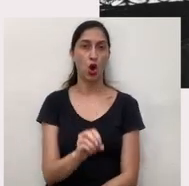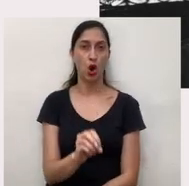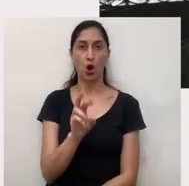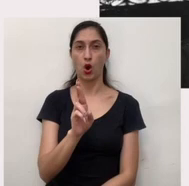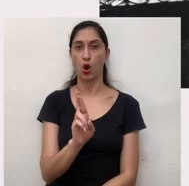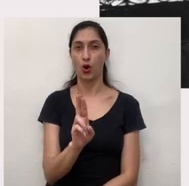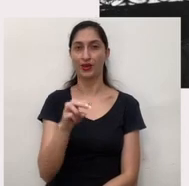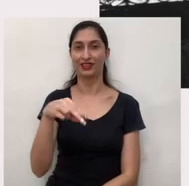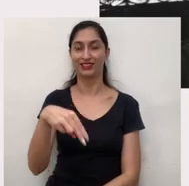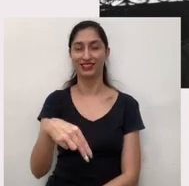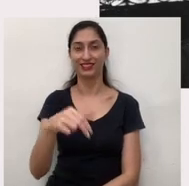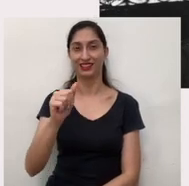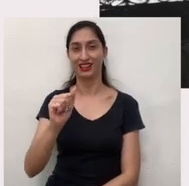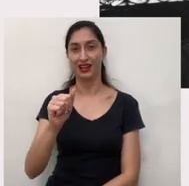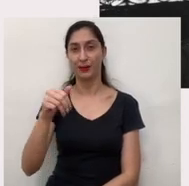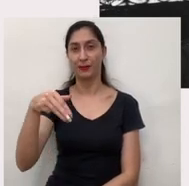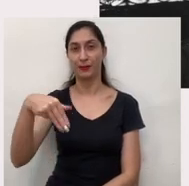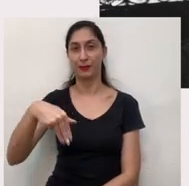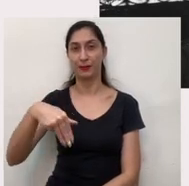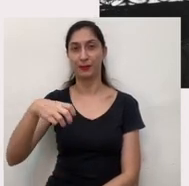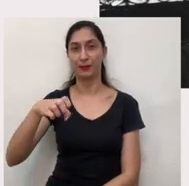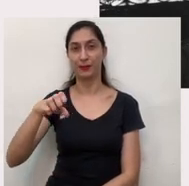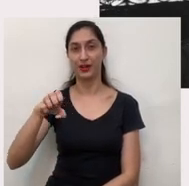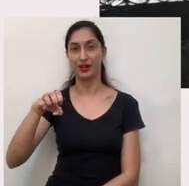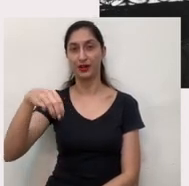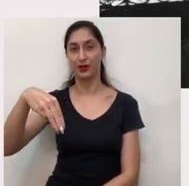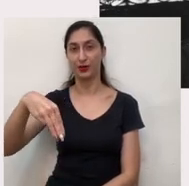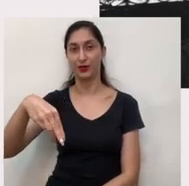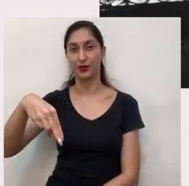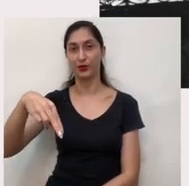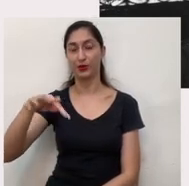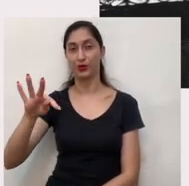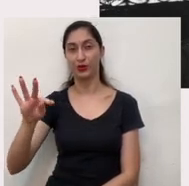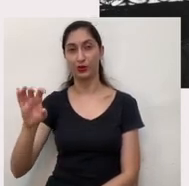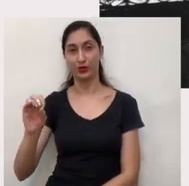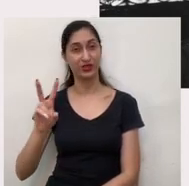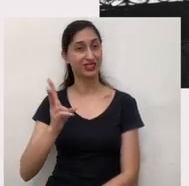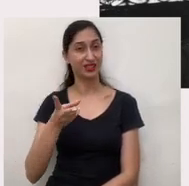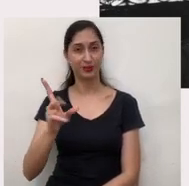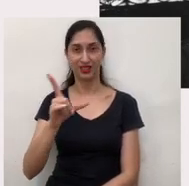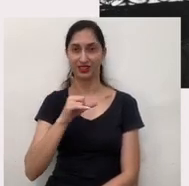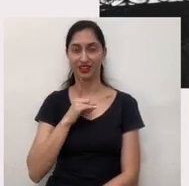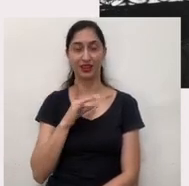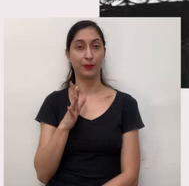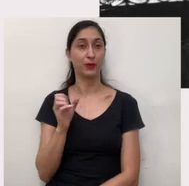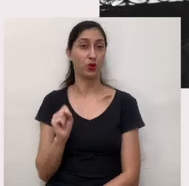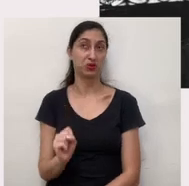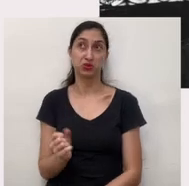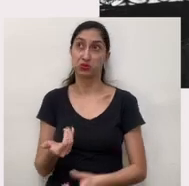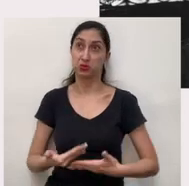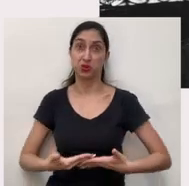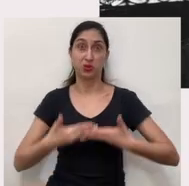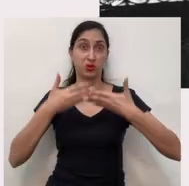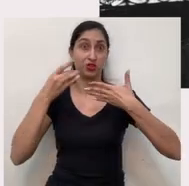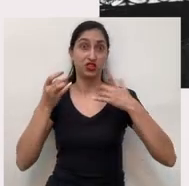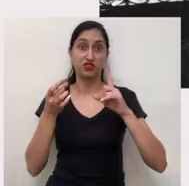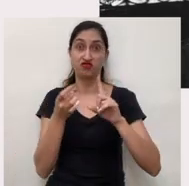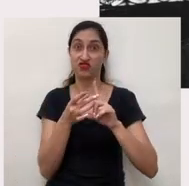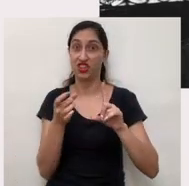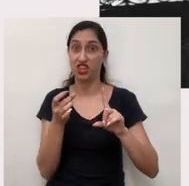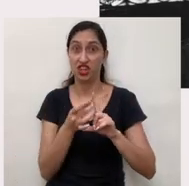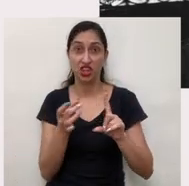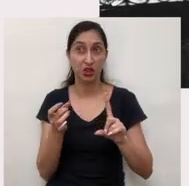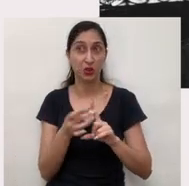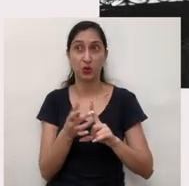seja lá como for, né? Assim, mesmo que seja um muro de vidro com uma casa igual a todas, pode ter, sei lá, uma namoradeira lá